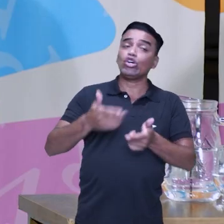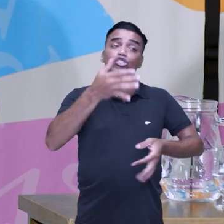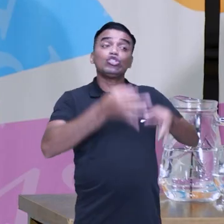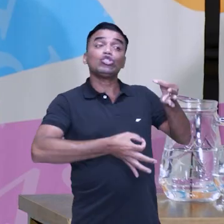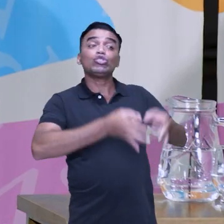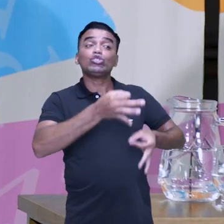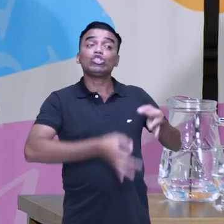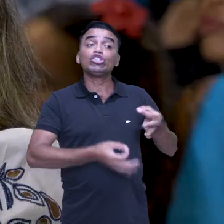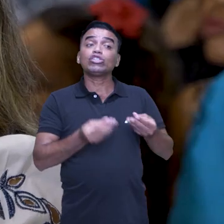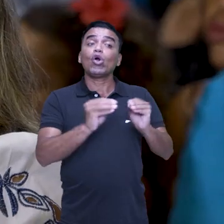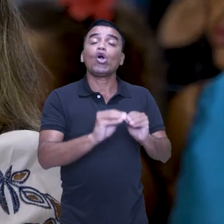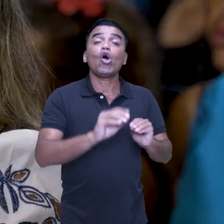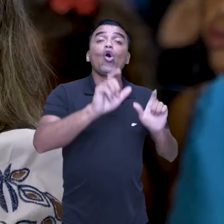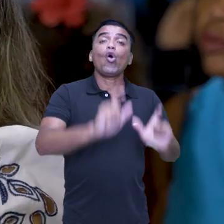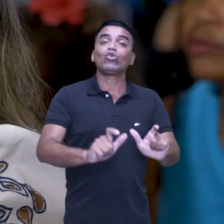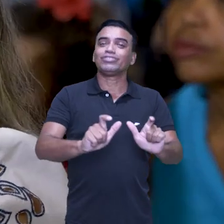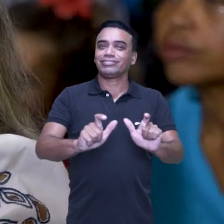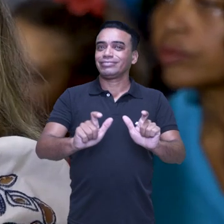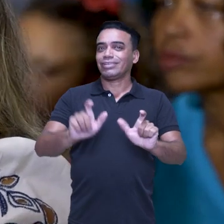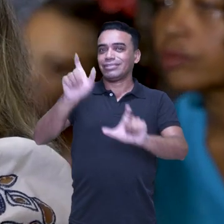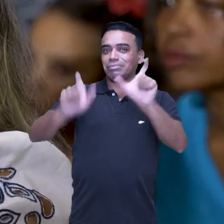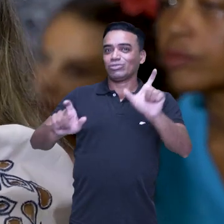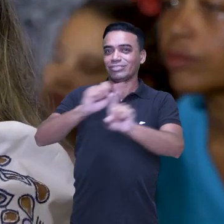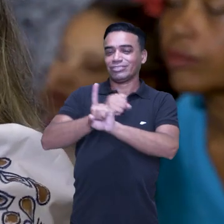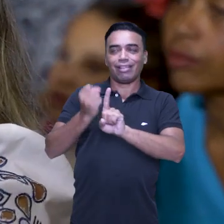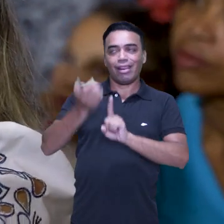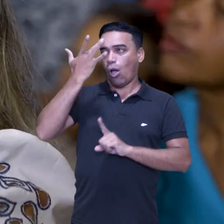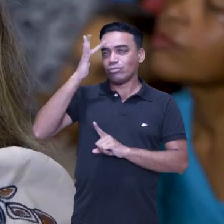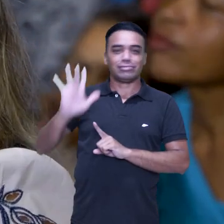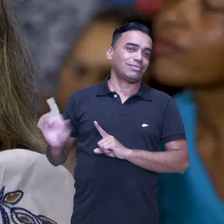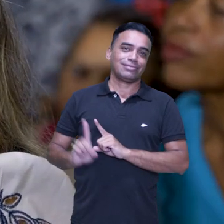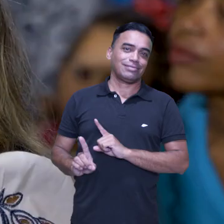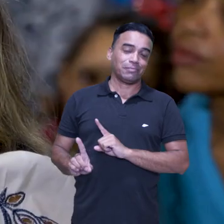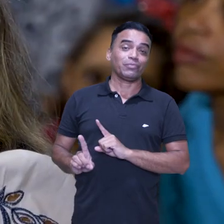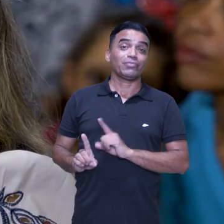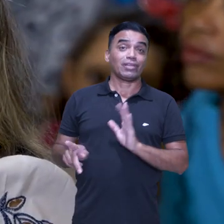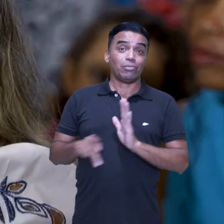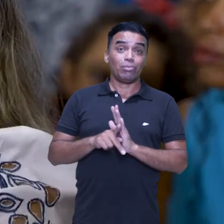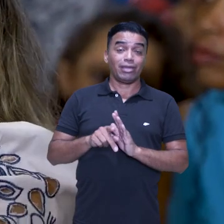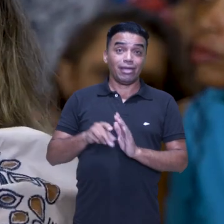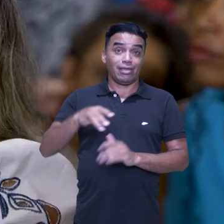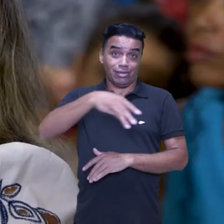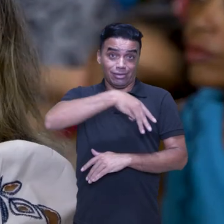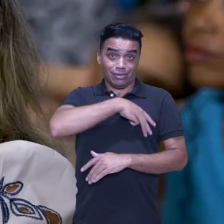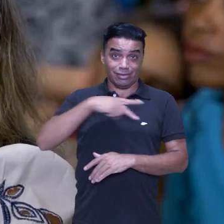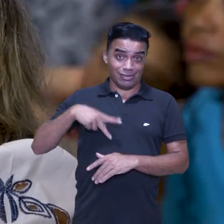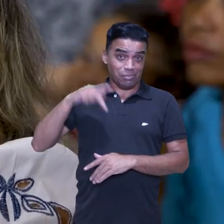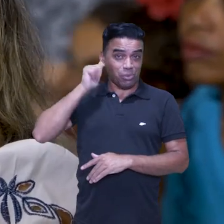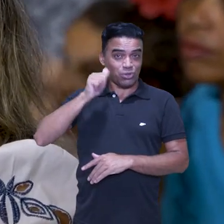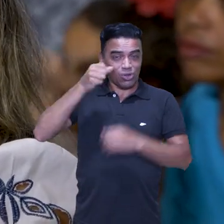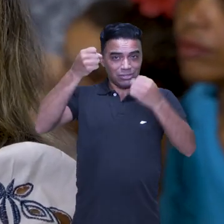ou vai não sei para onde. Então, assim, ninguém tem esse conhecimento. Foi muito bem colocado pela promotora, muito obrigado